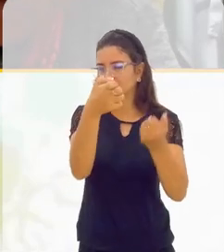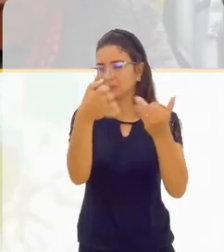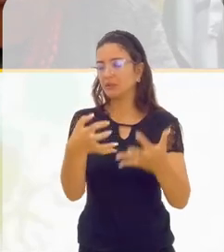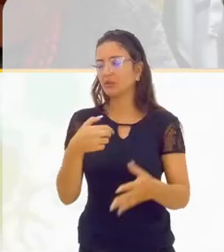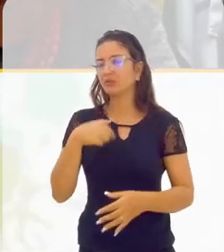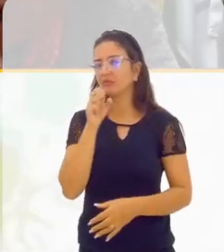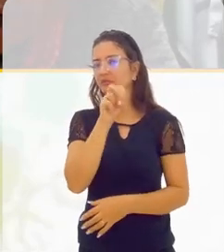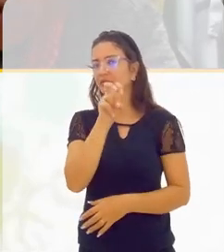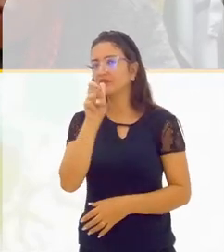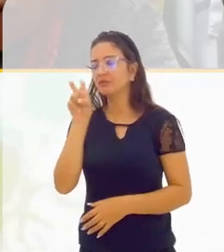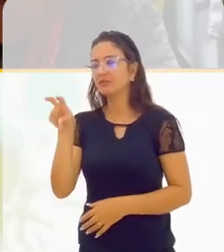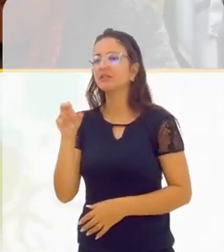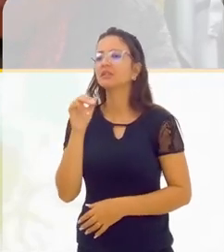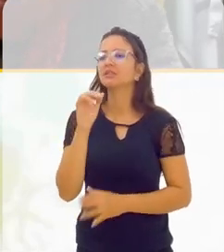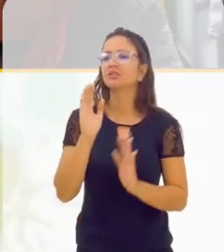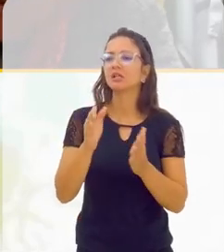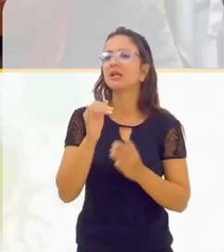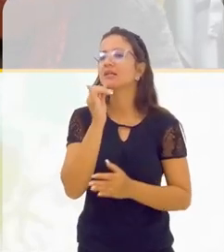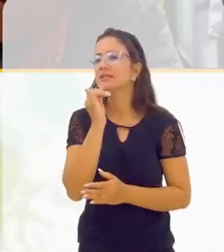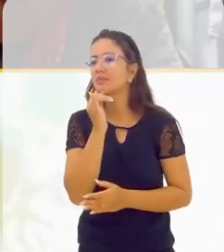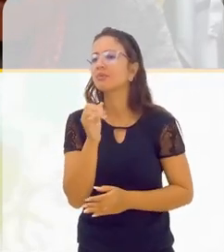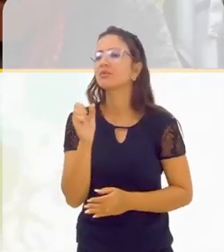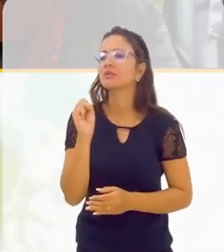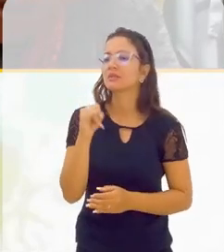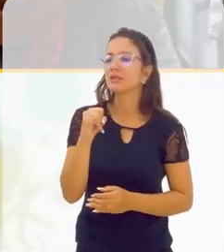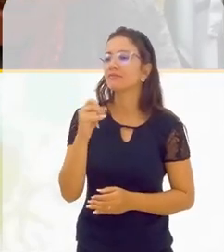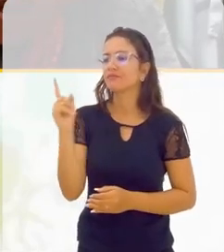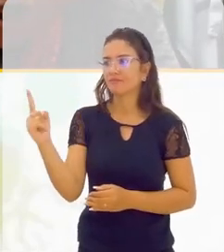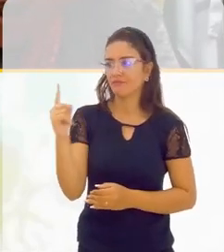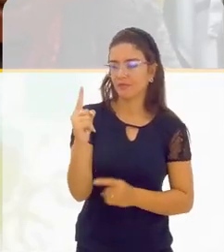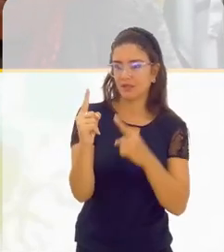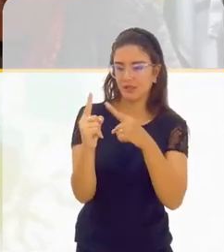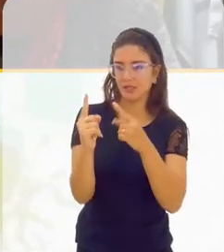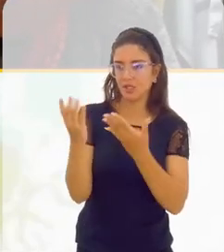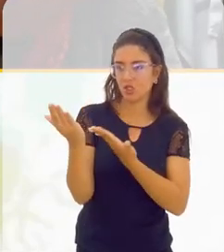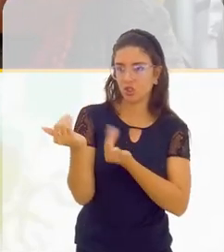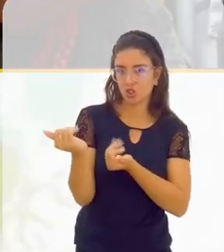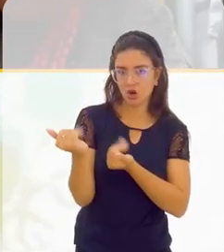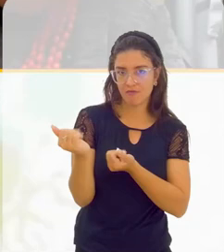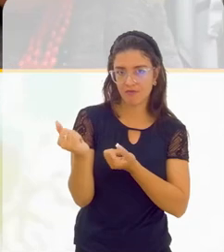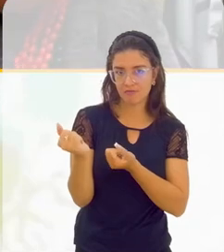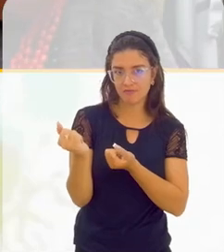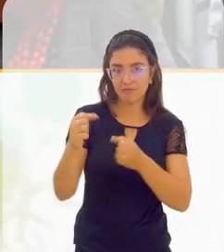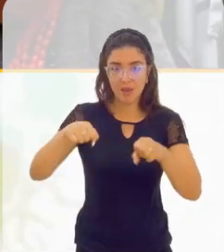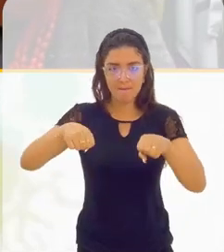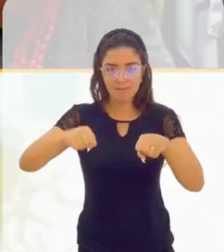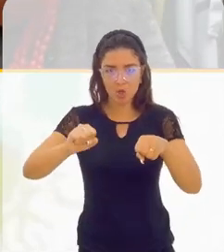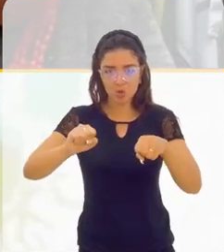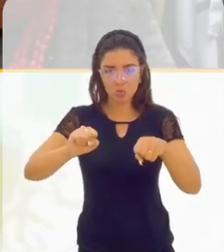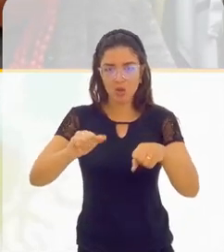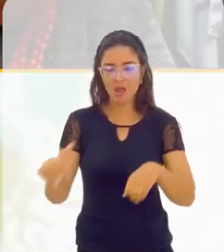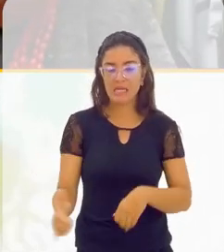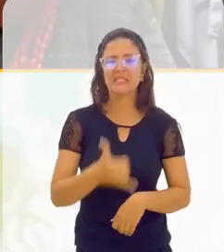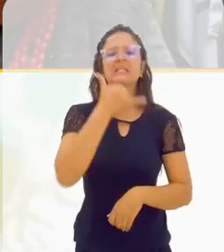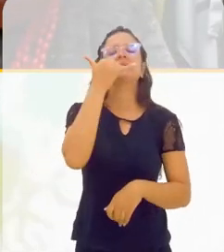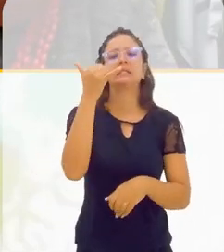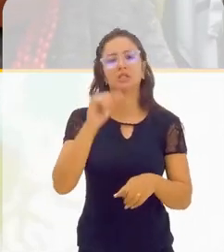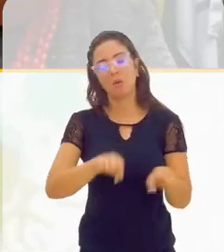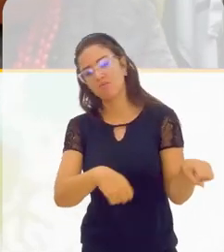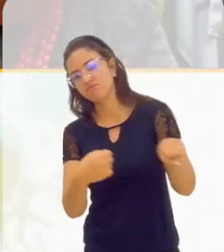assim vamos não era nenhum de 95 aparece uma jovem que teve um acidente de moto não ele só tem 20